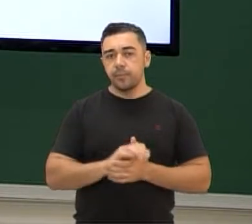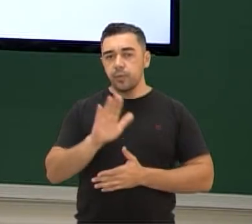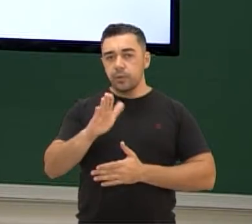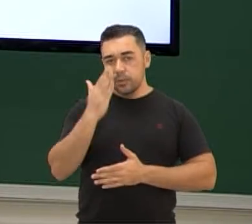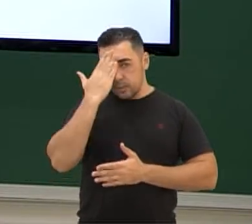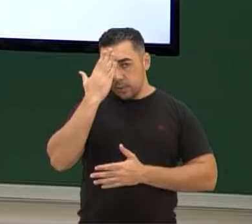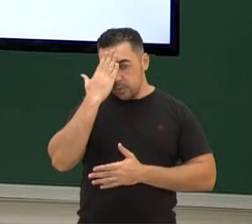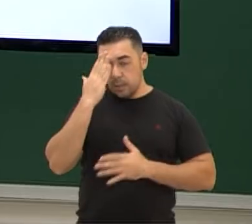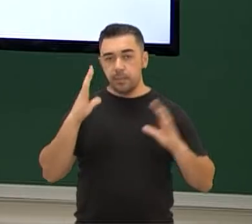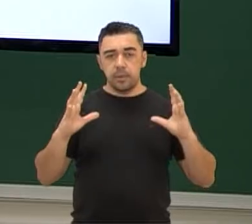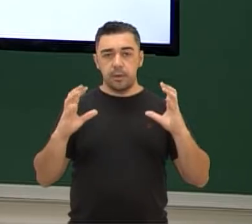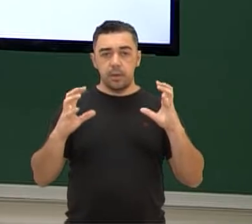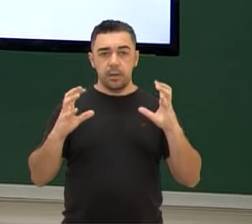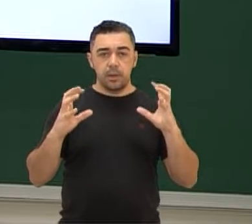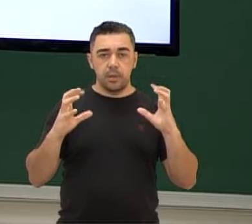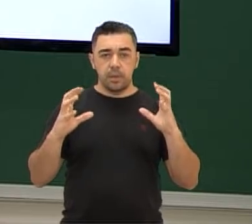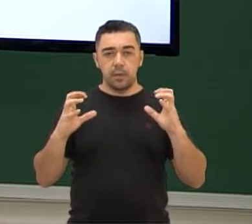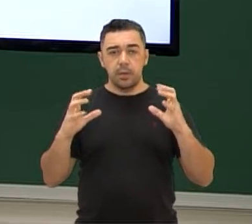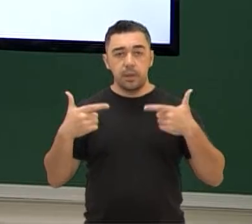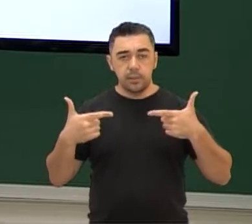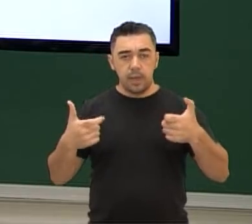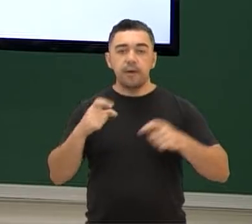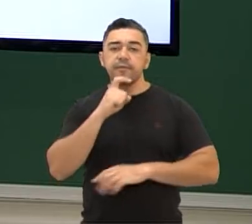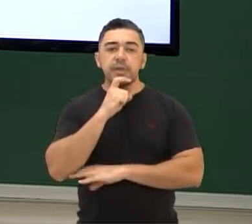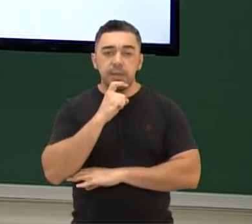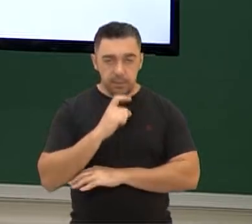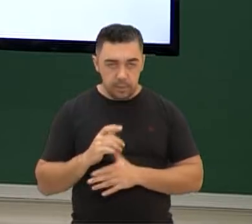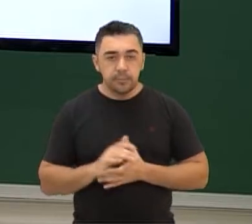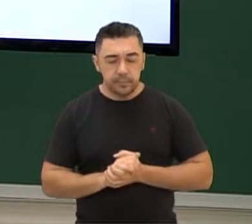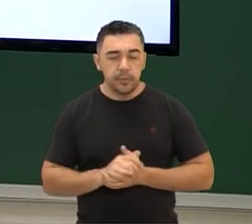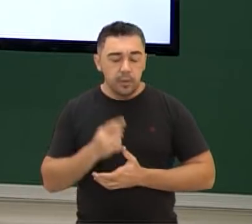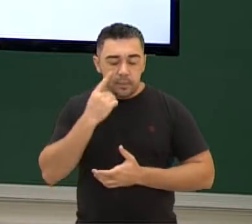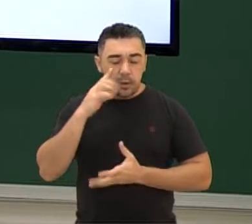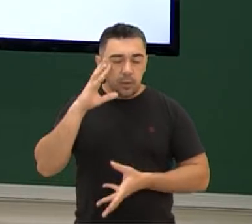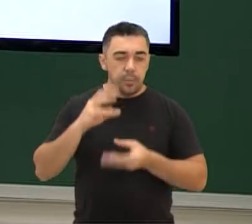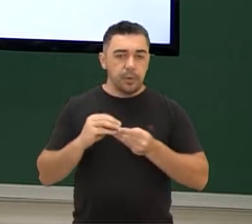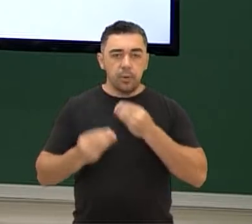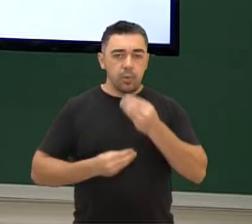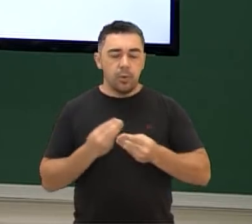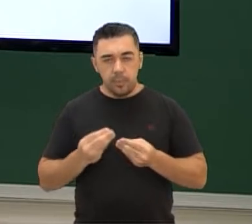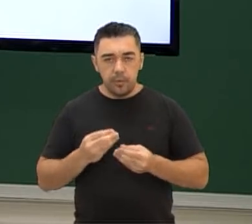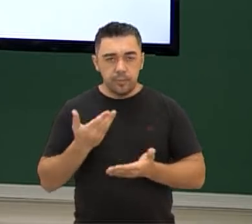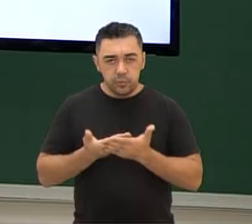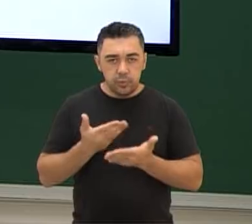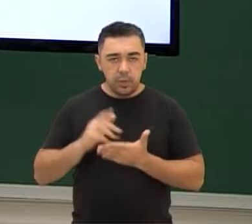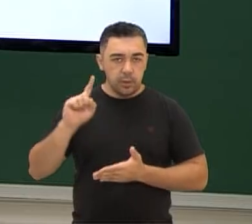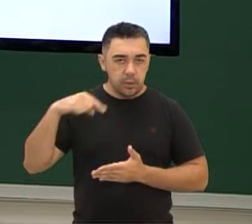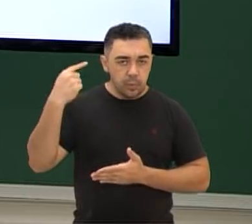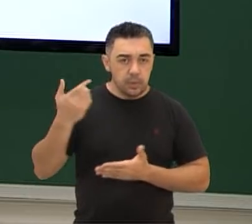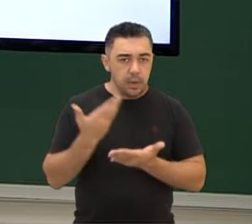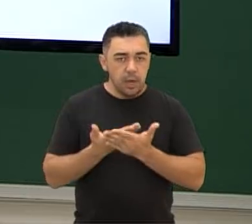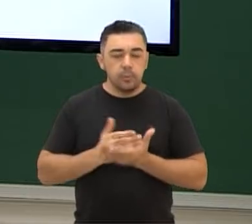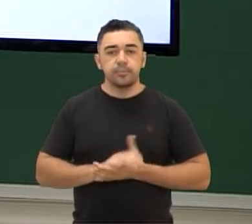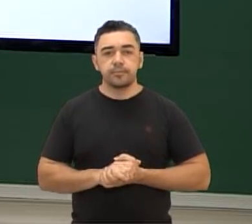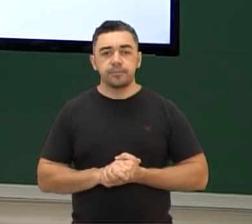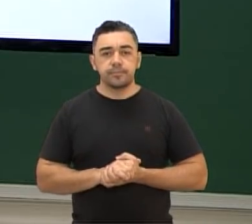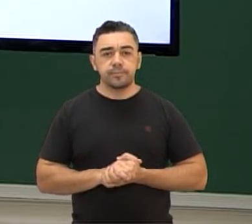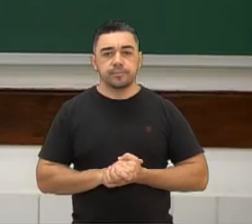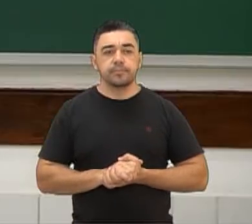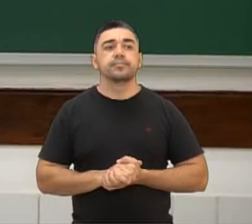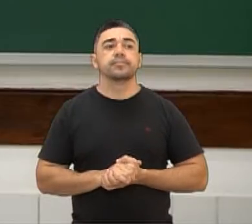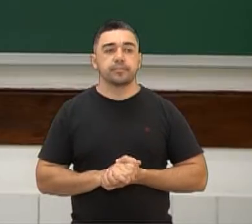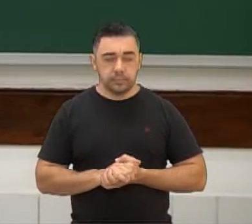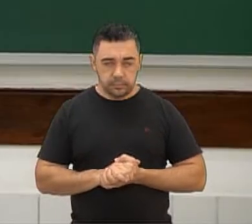aí. Então você já tem um cenário aberto para você entender melhor Guerra Fria, que a gente vai estudar nas nossas próximas aulas.